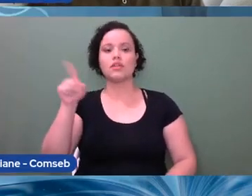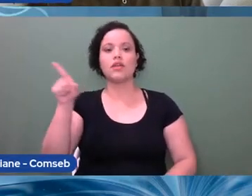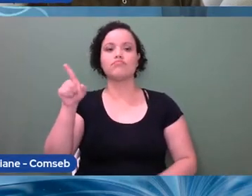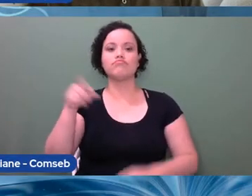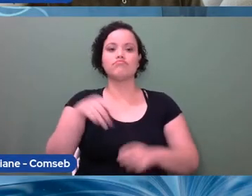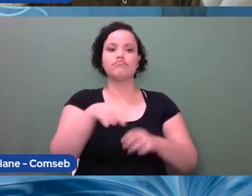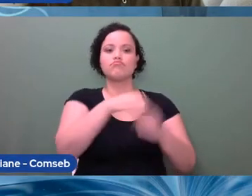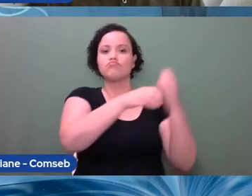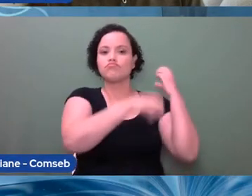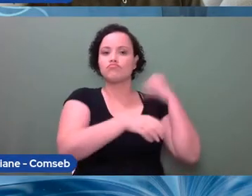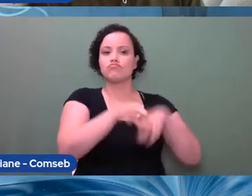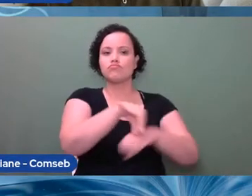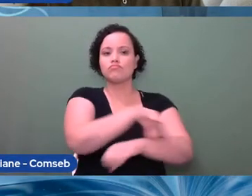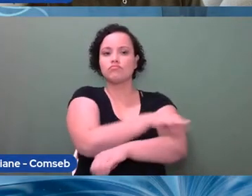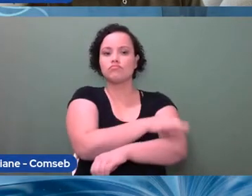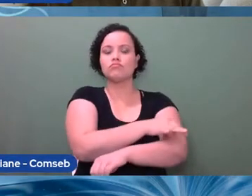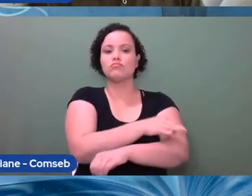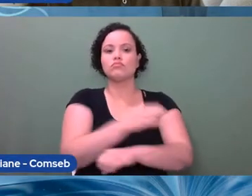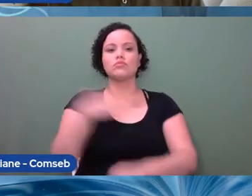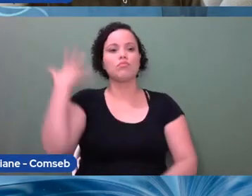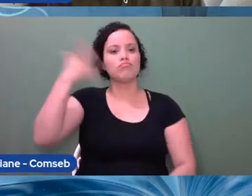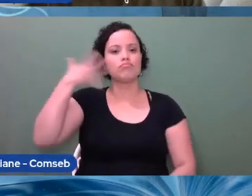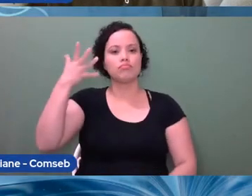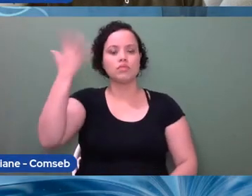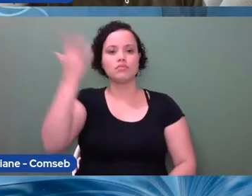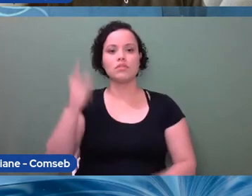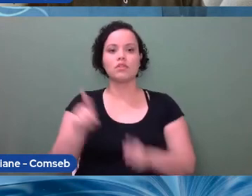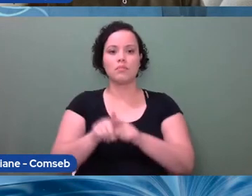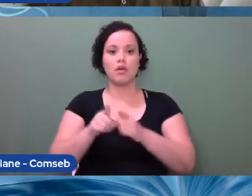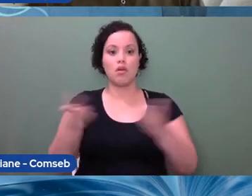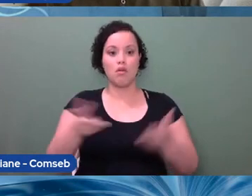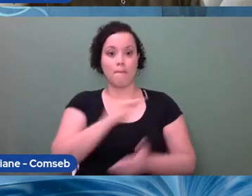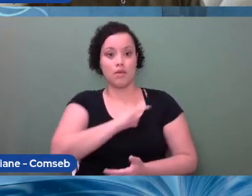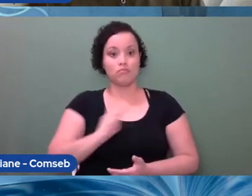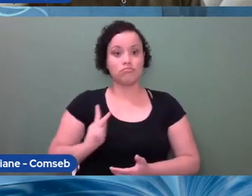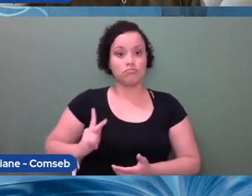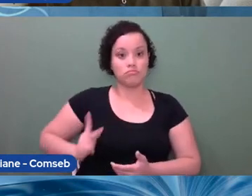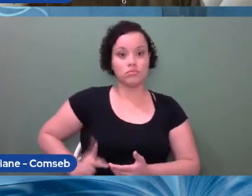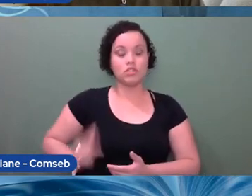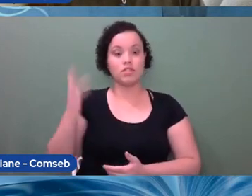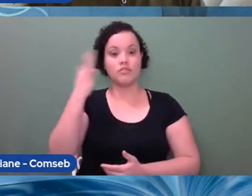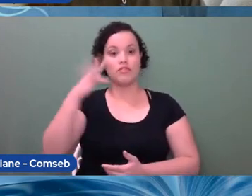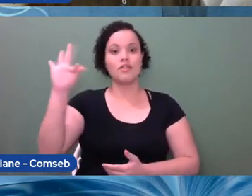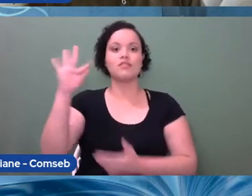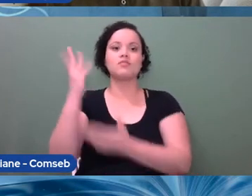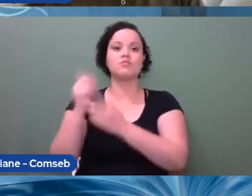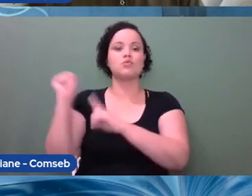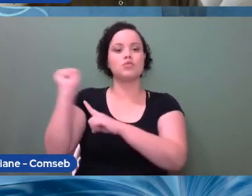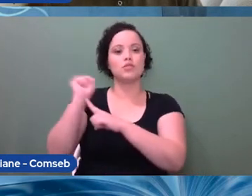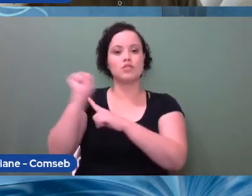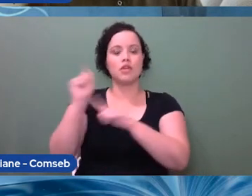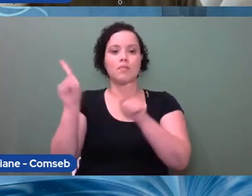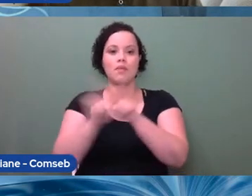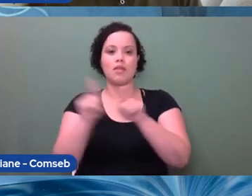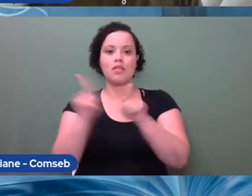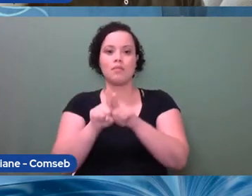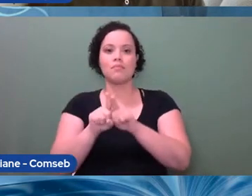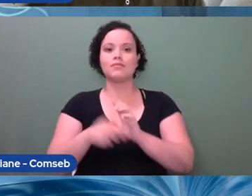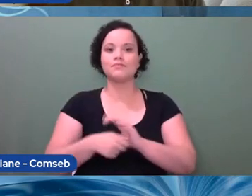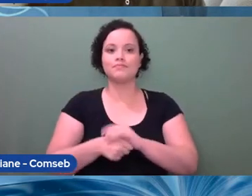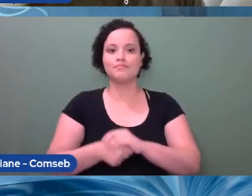espírita, está como presidente da Federação Espírita do Estado de Sergipe e da Academia de